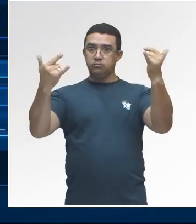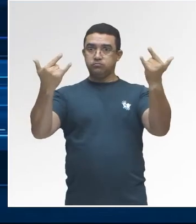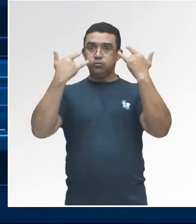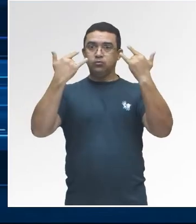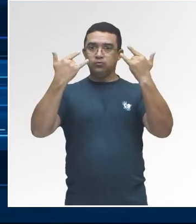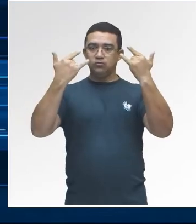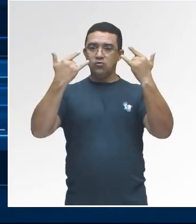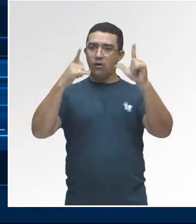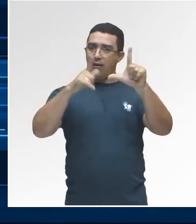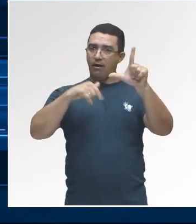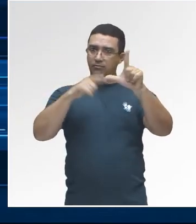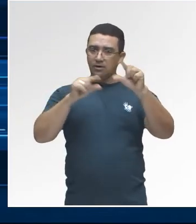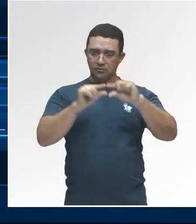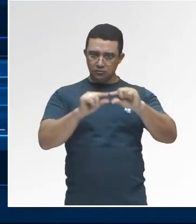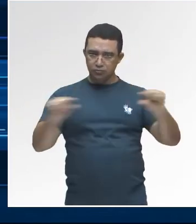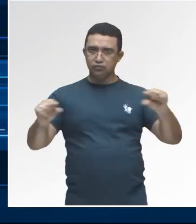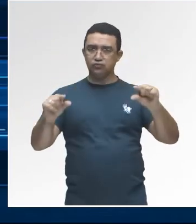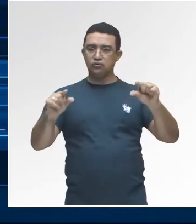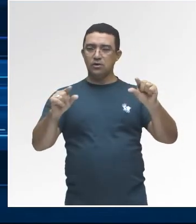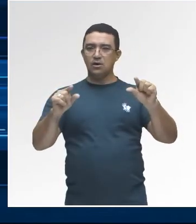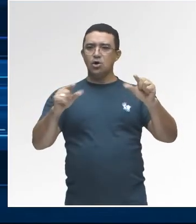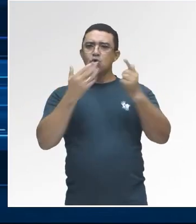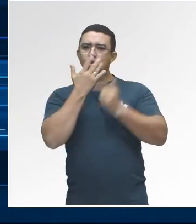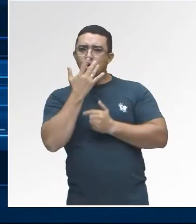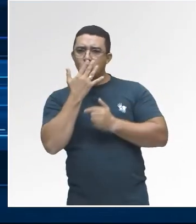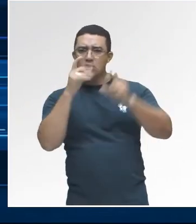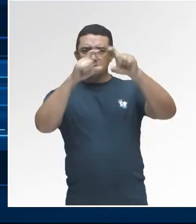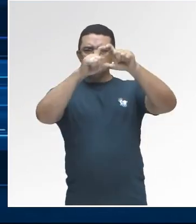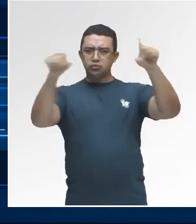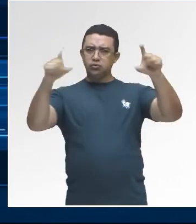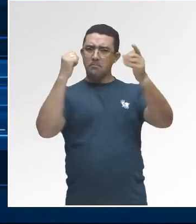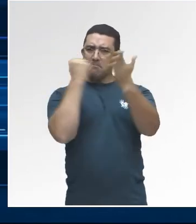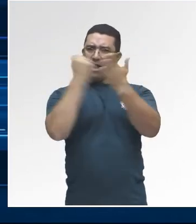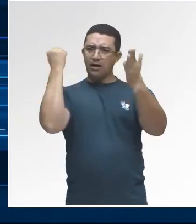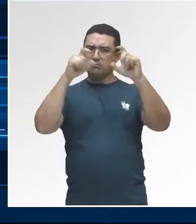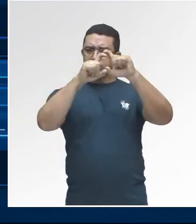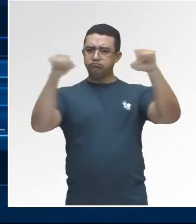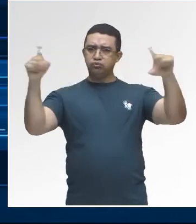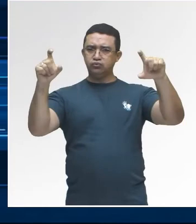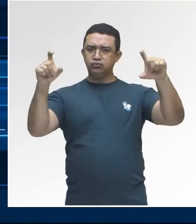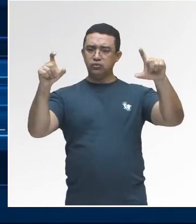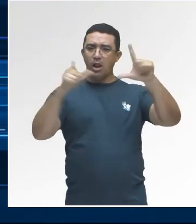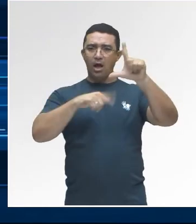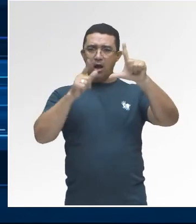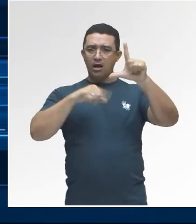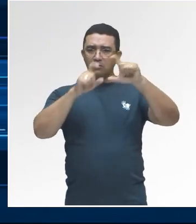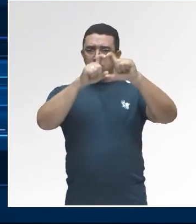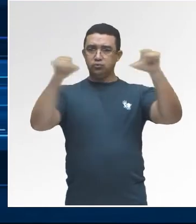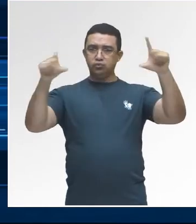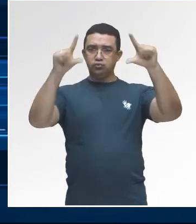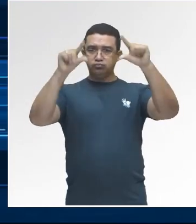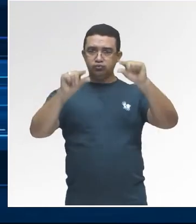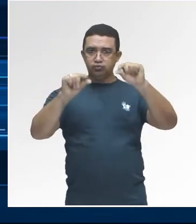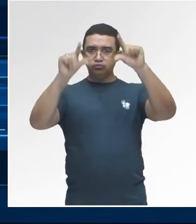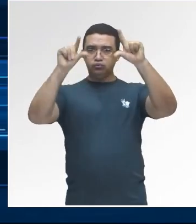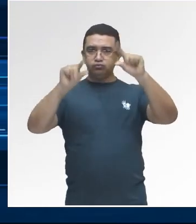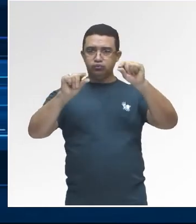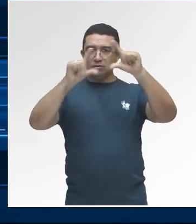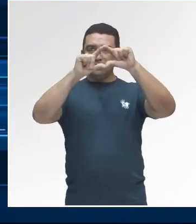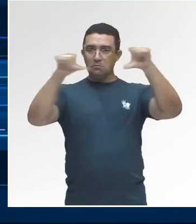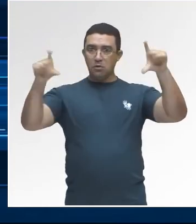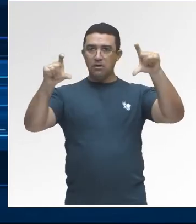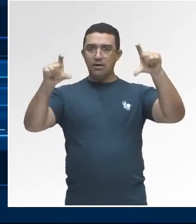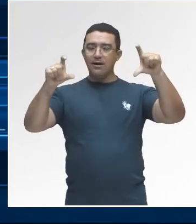linhazinha embaixo. Onde tiver destacado, você suspeite, que são as marcas tipográficas, tudo bem? Então, o